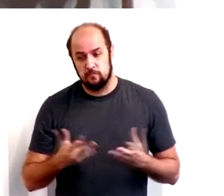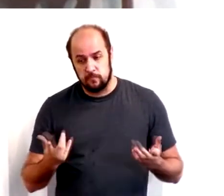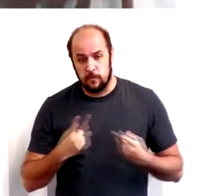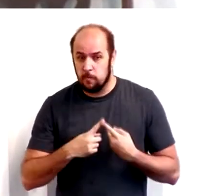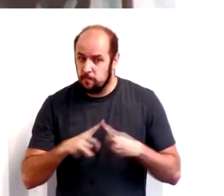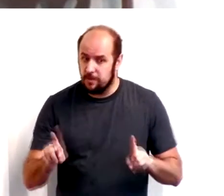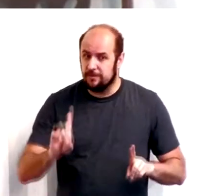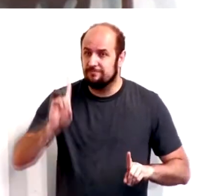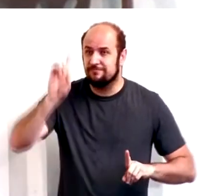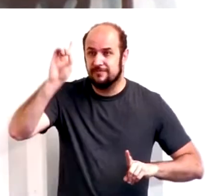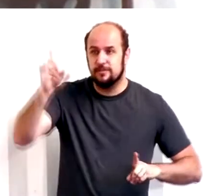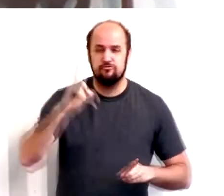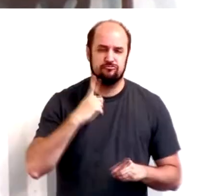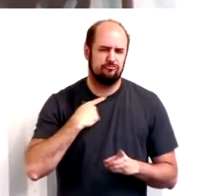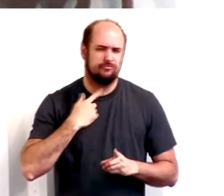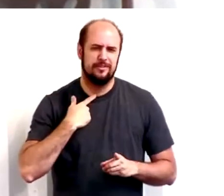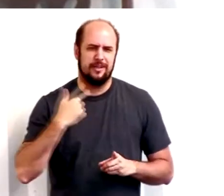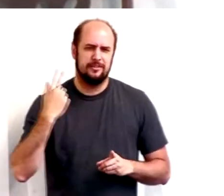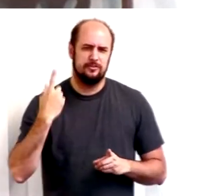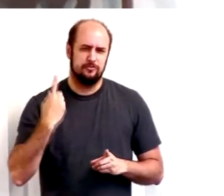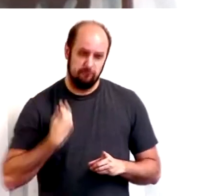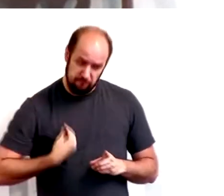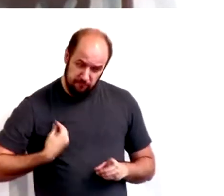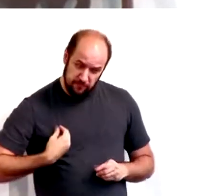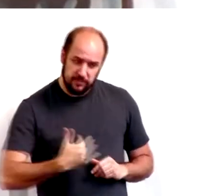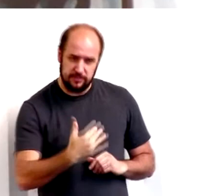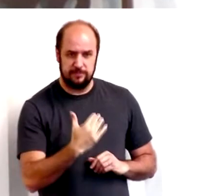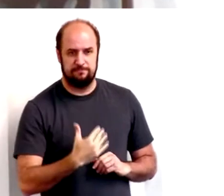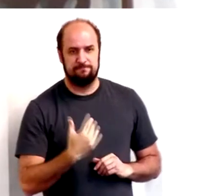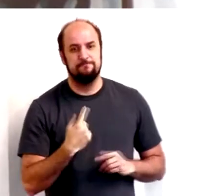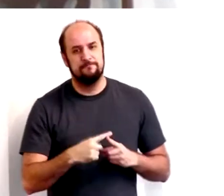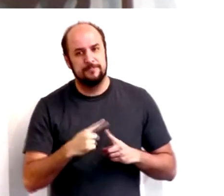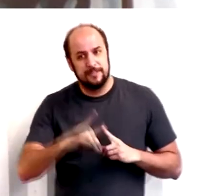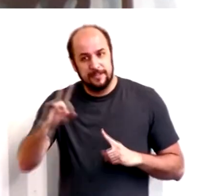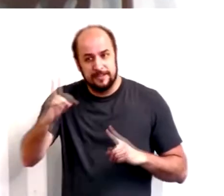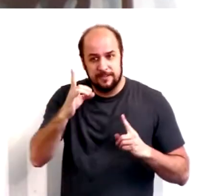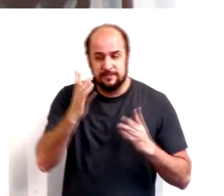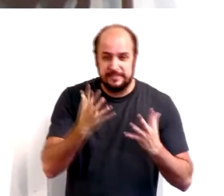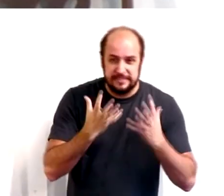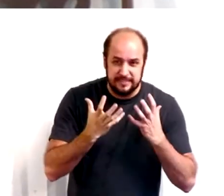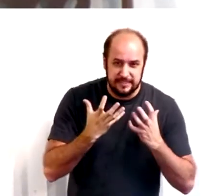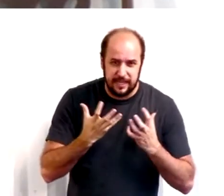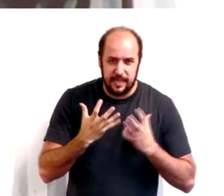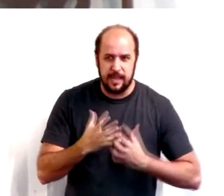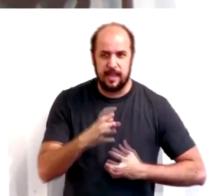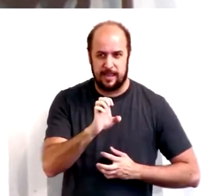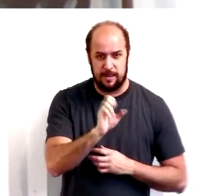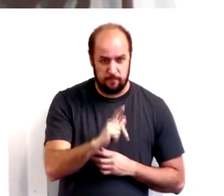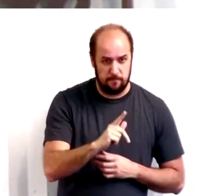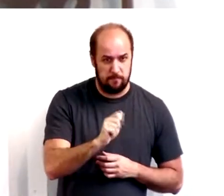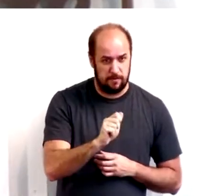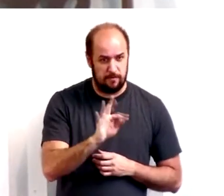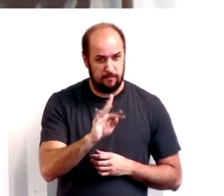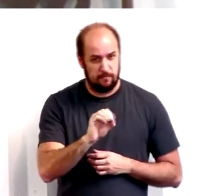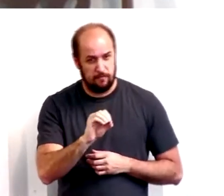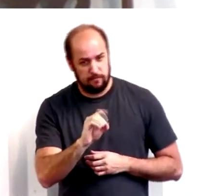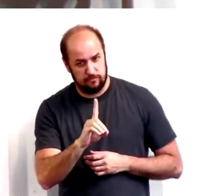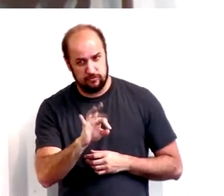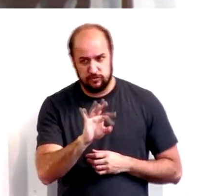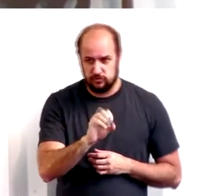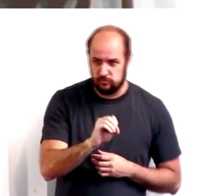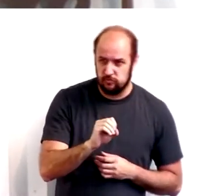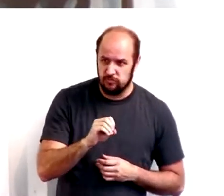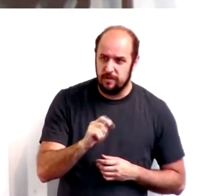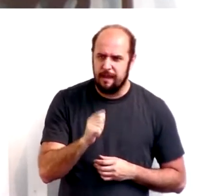Mas Deus não quis, porque a vontade de Deus era que Epafrodito pudesse ainda cumprir propósitos e